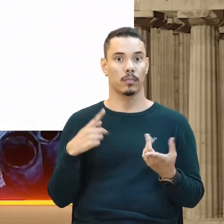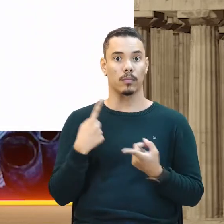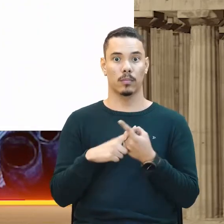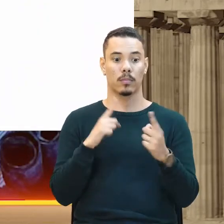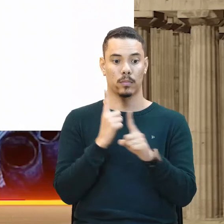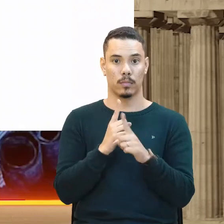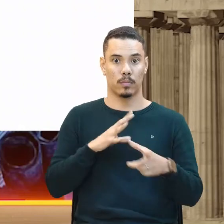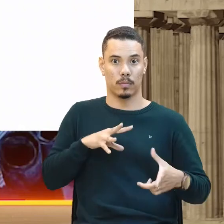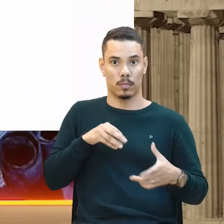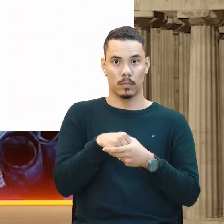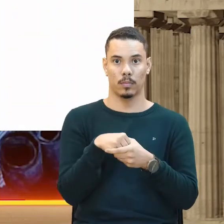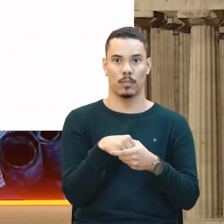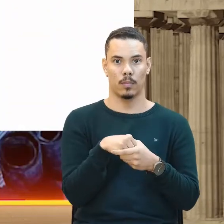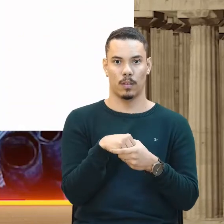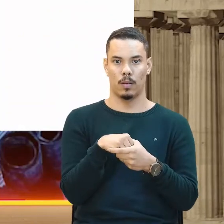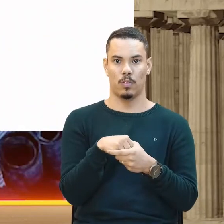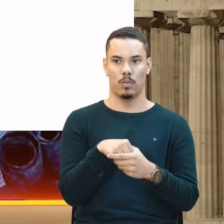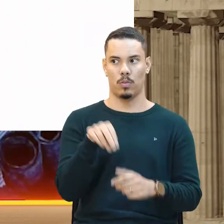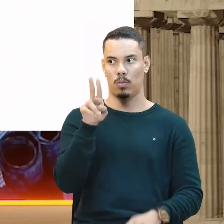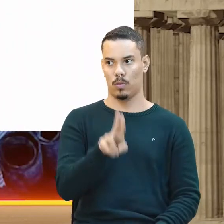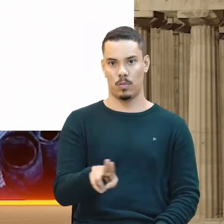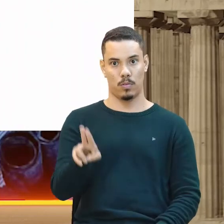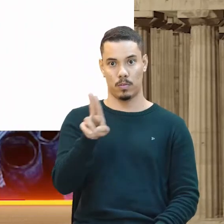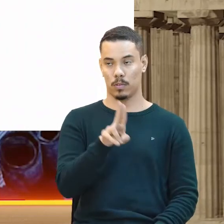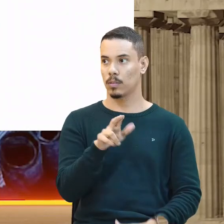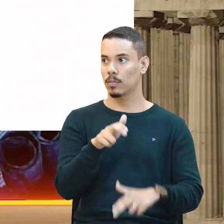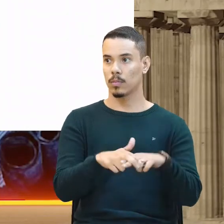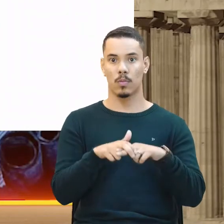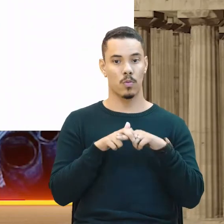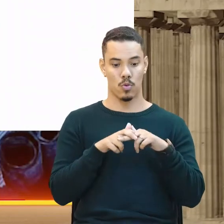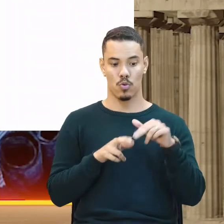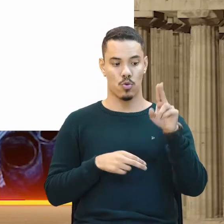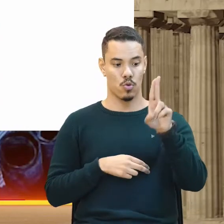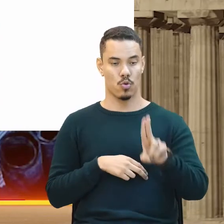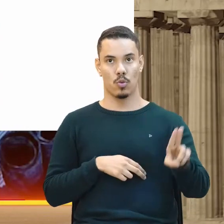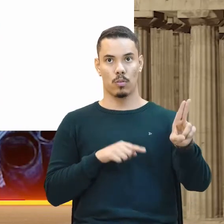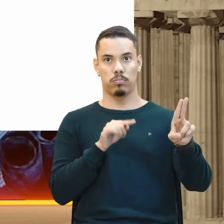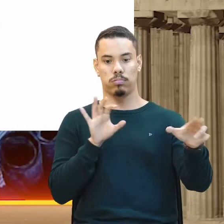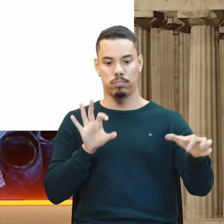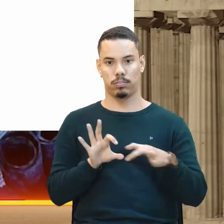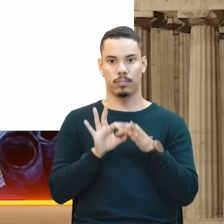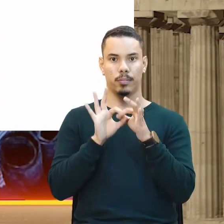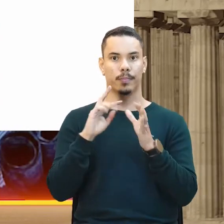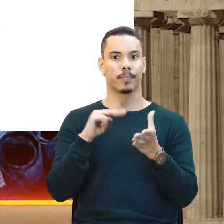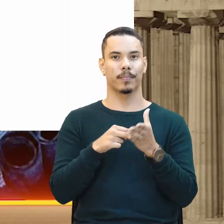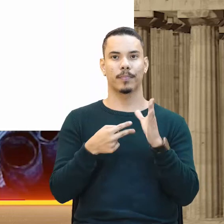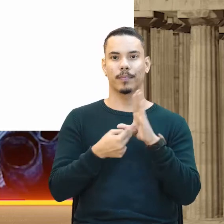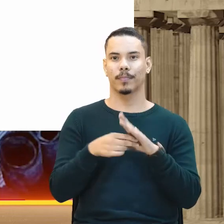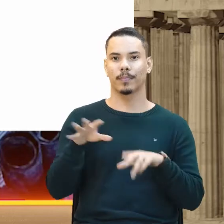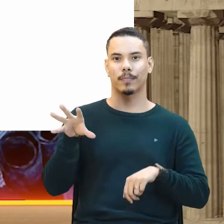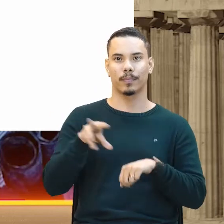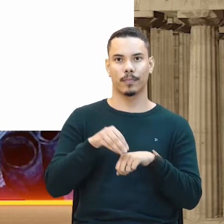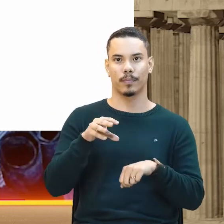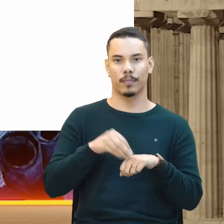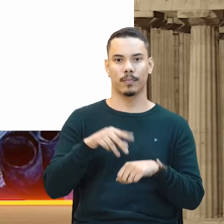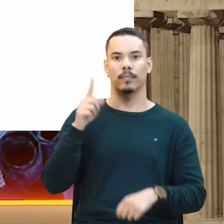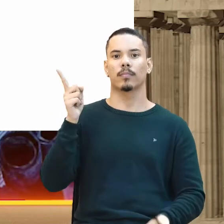ali, dentro das universidades. Então, universidade significa que o conhecimento, ele